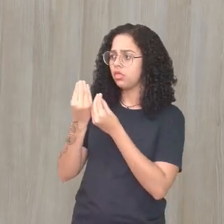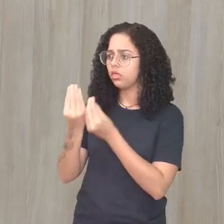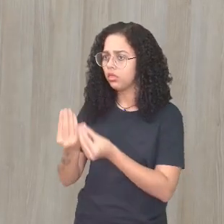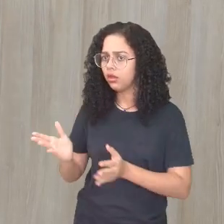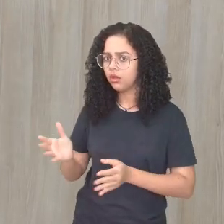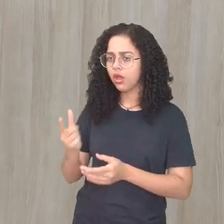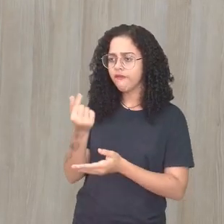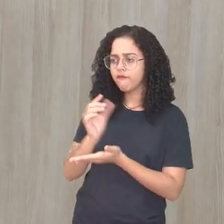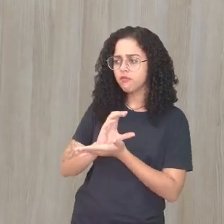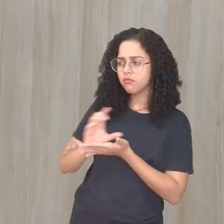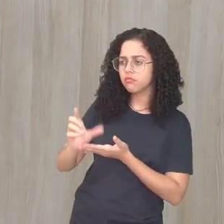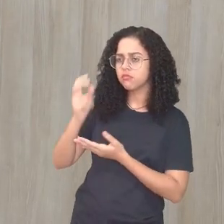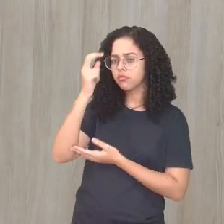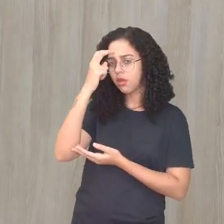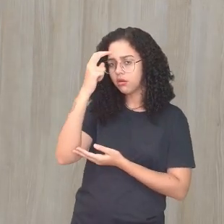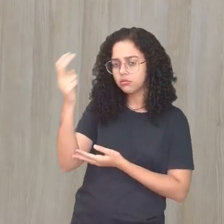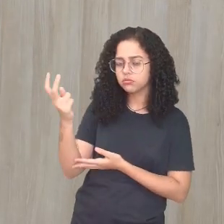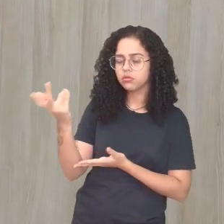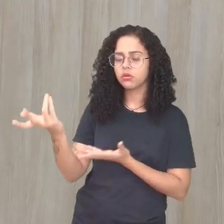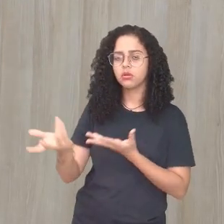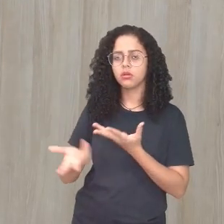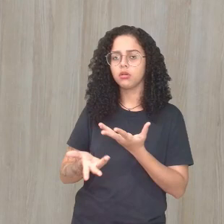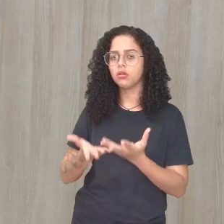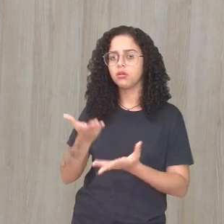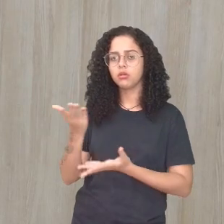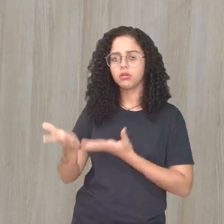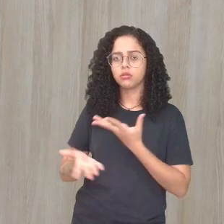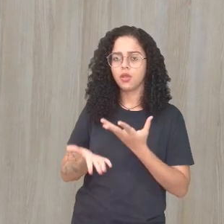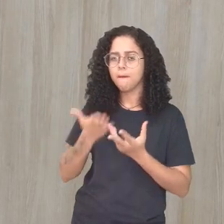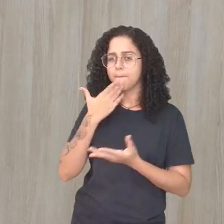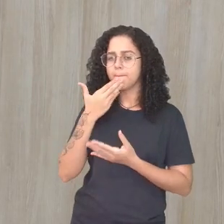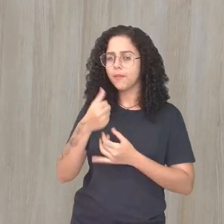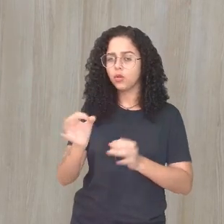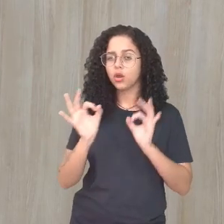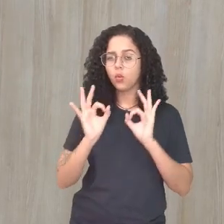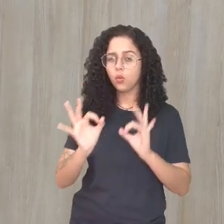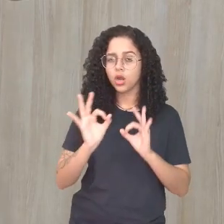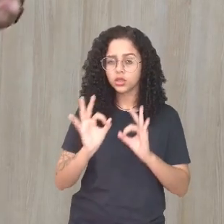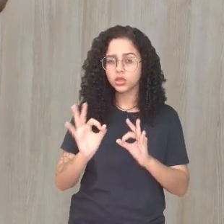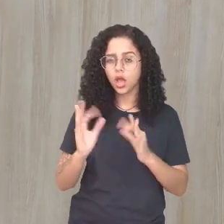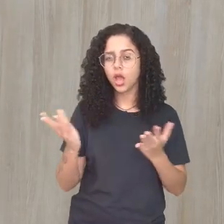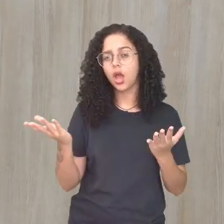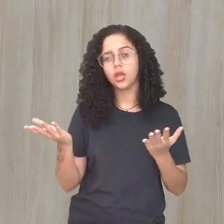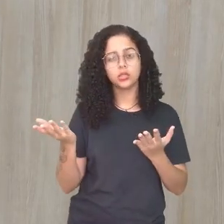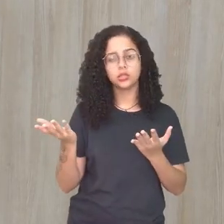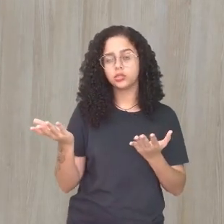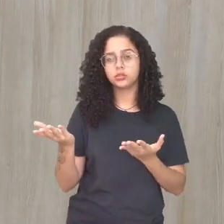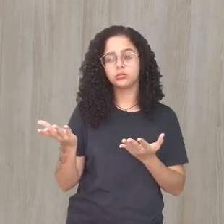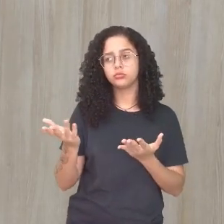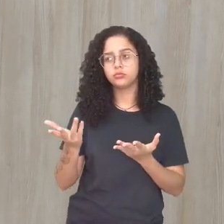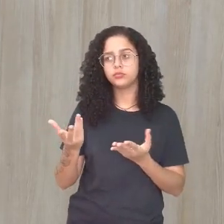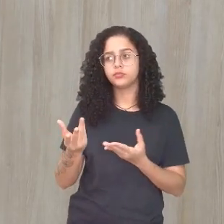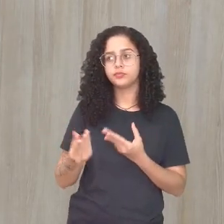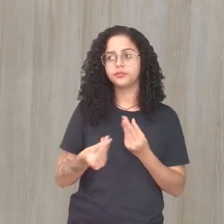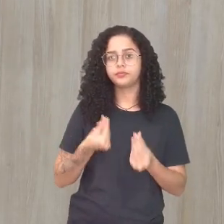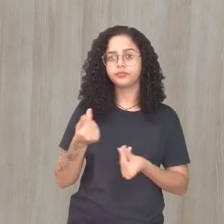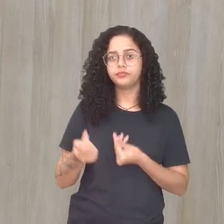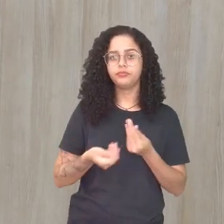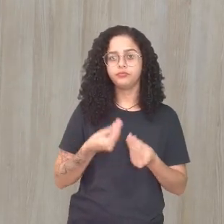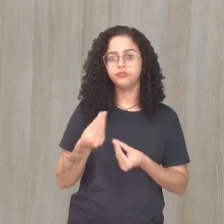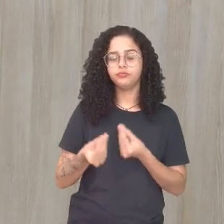de investigação, melhora, né, a qualidade, né, do aparato, né, assim,